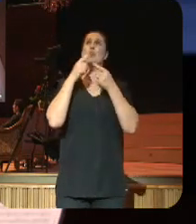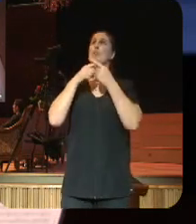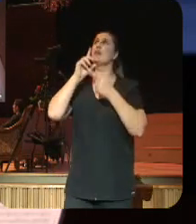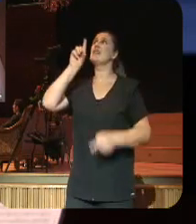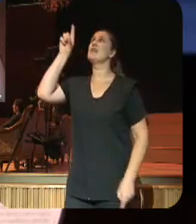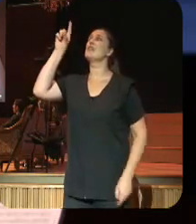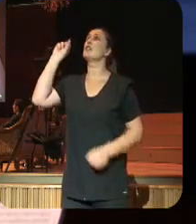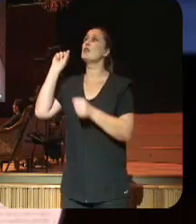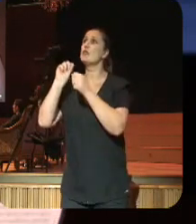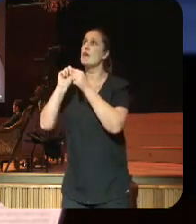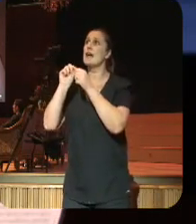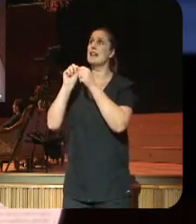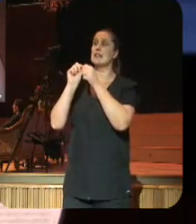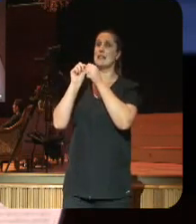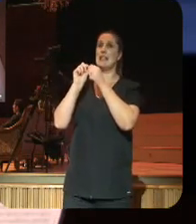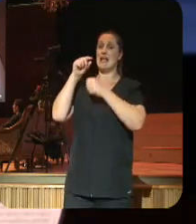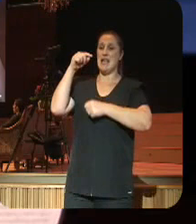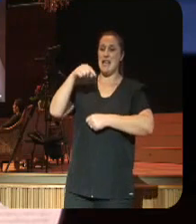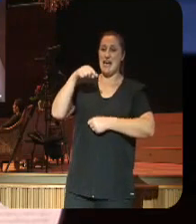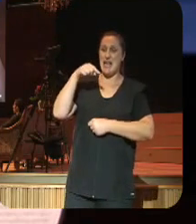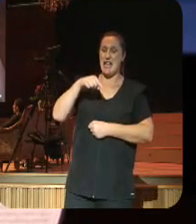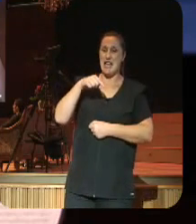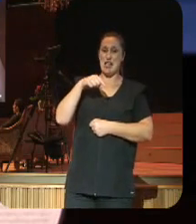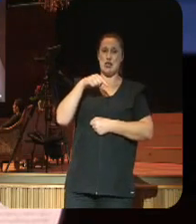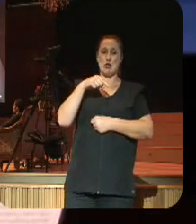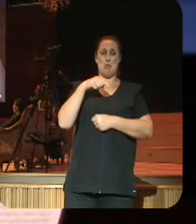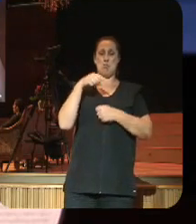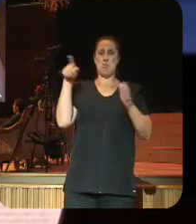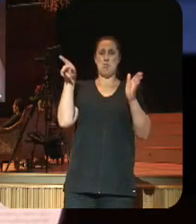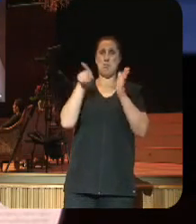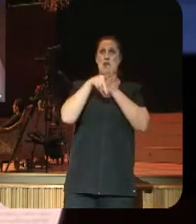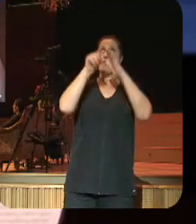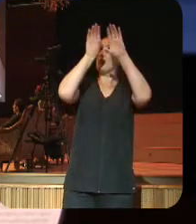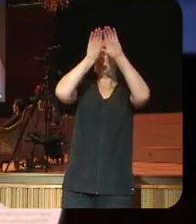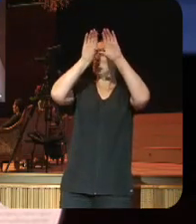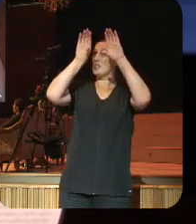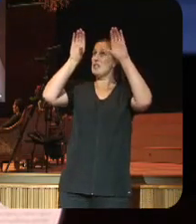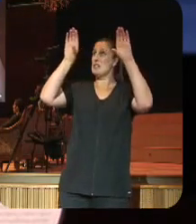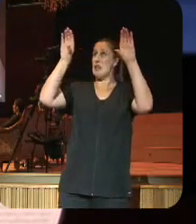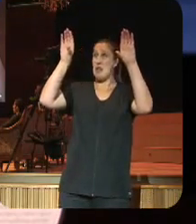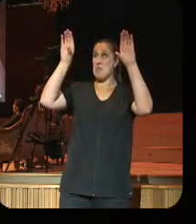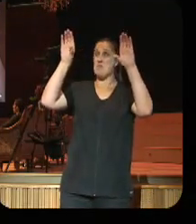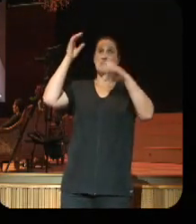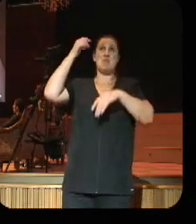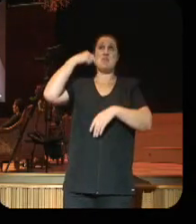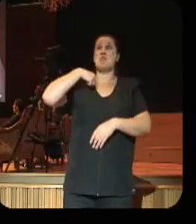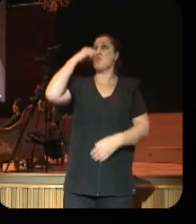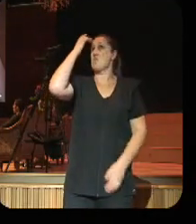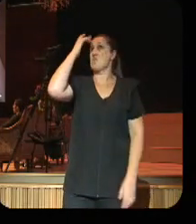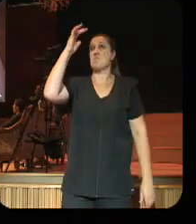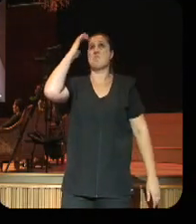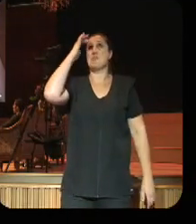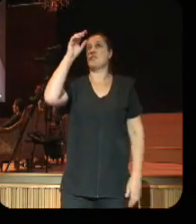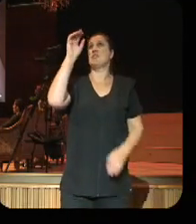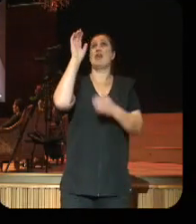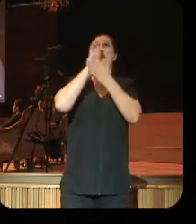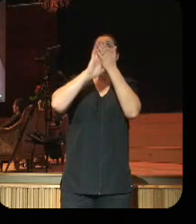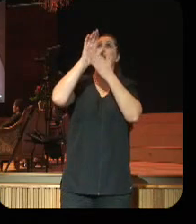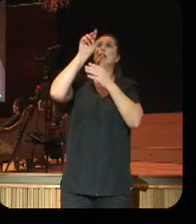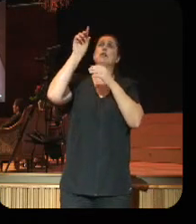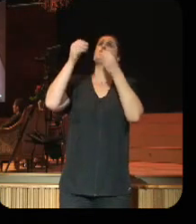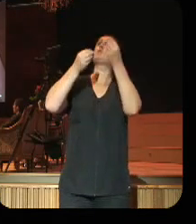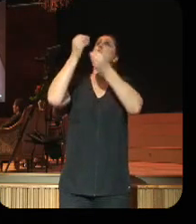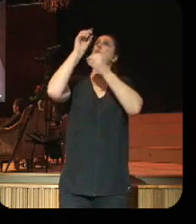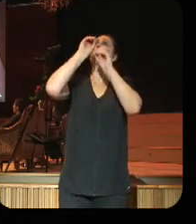Nessa tecnologia mediática maravilhosa do céu, né, que eu não consigo nem imaginar que represente o